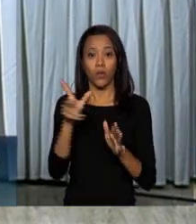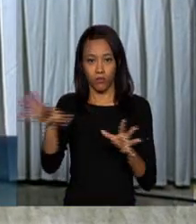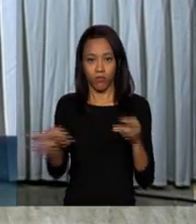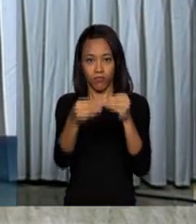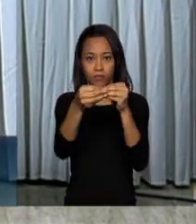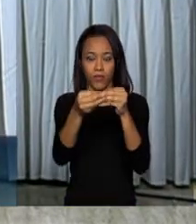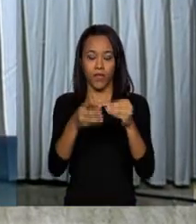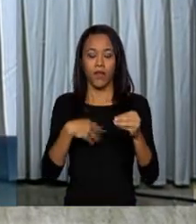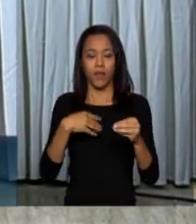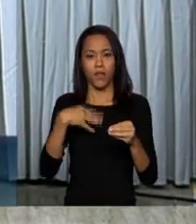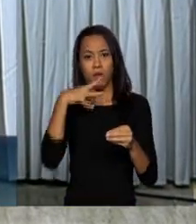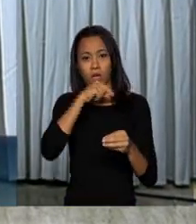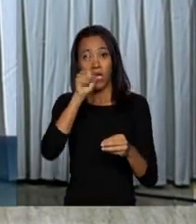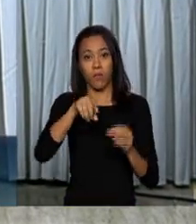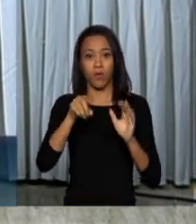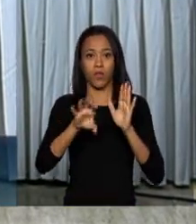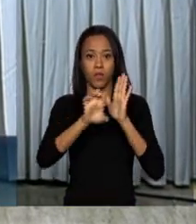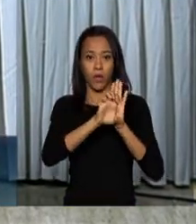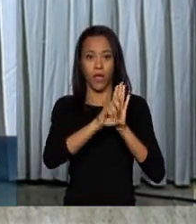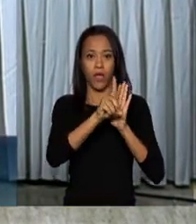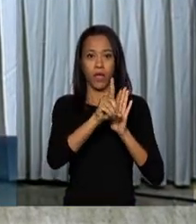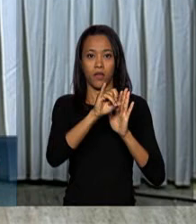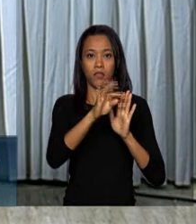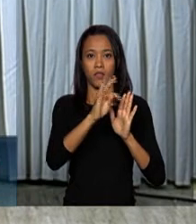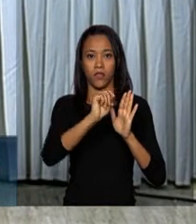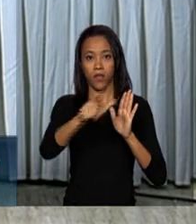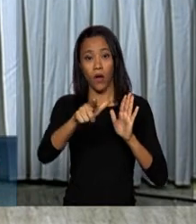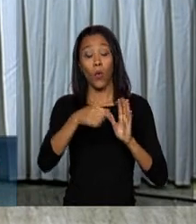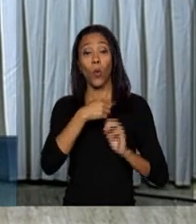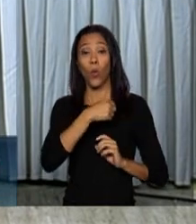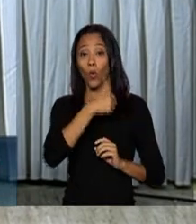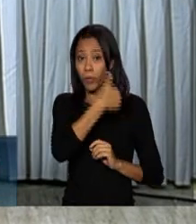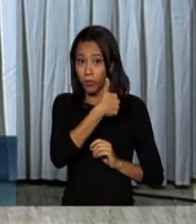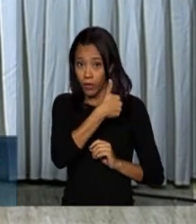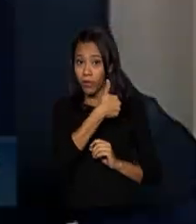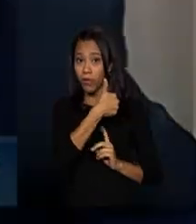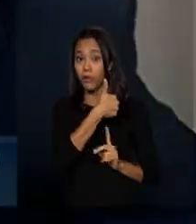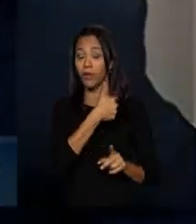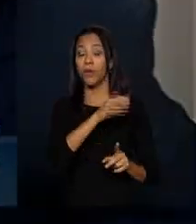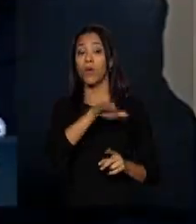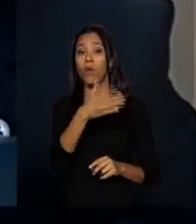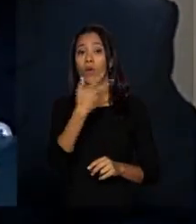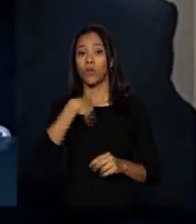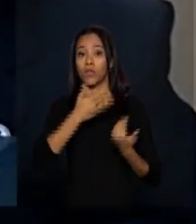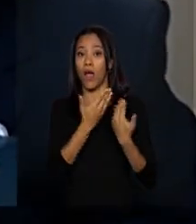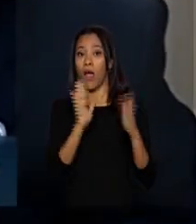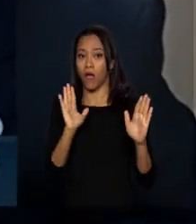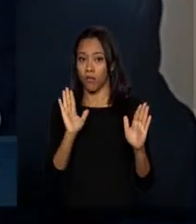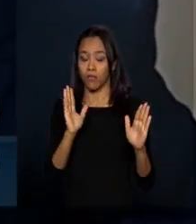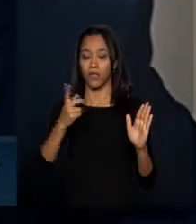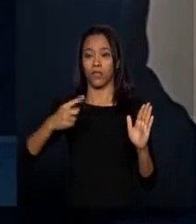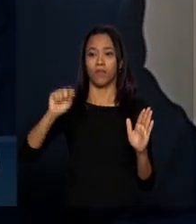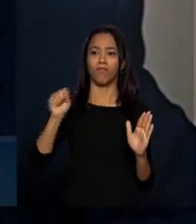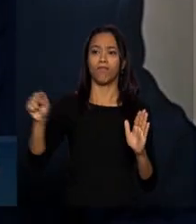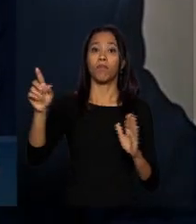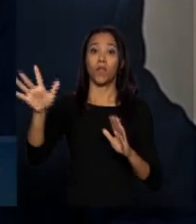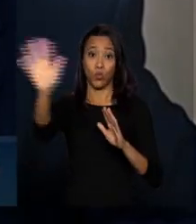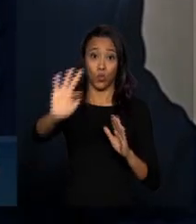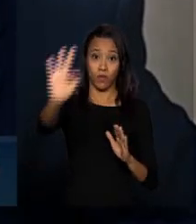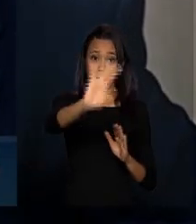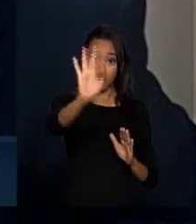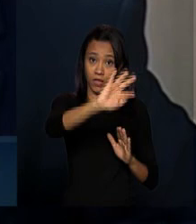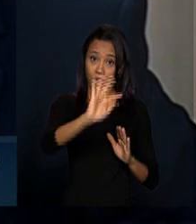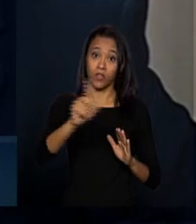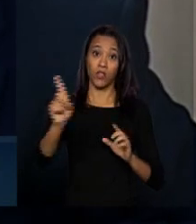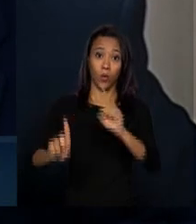nesse processo e nos editais, é que é exemplo do primeiro edital, quando a gente abre o edital para as instituições de ensino, elas